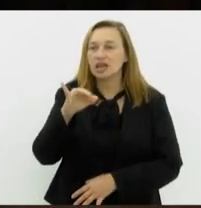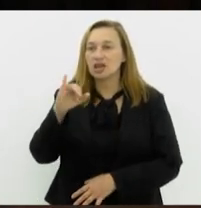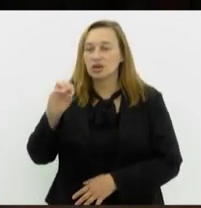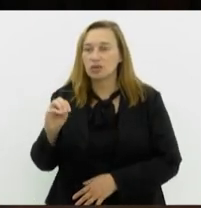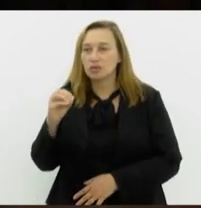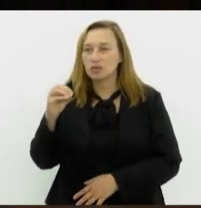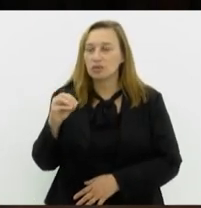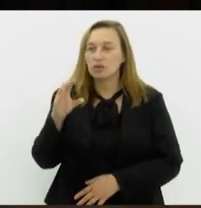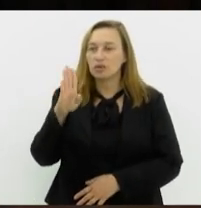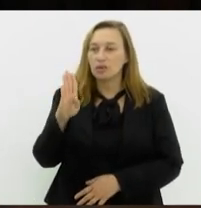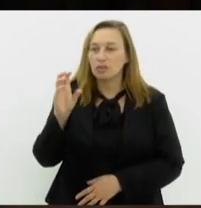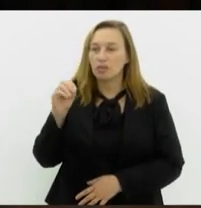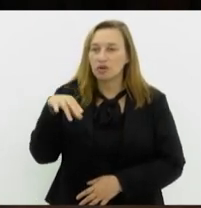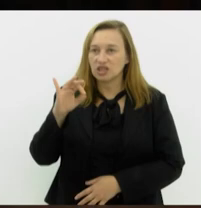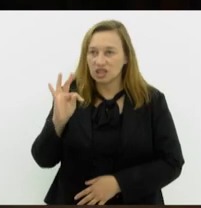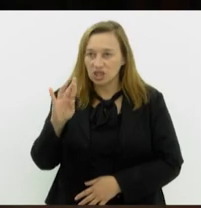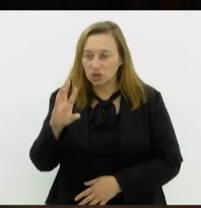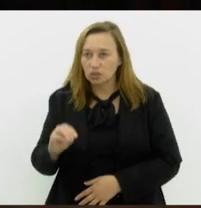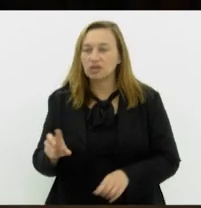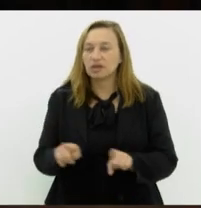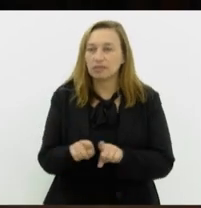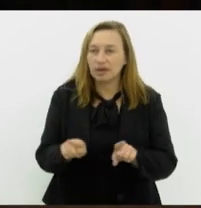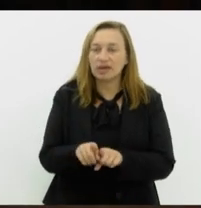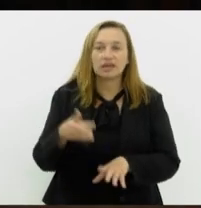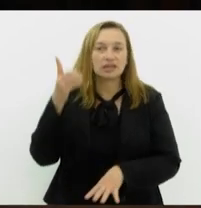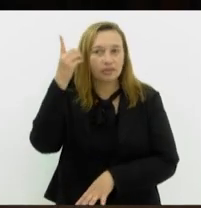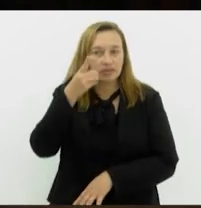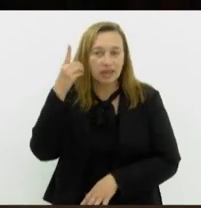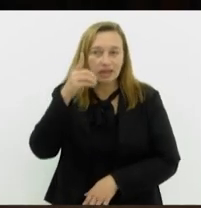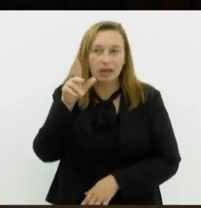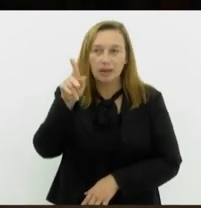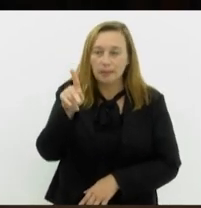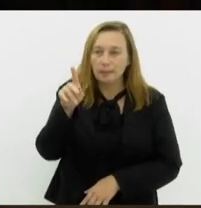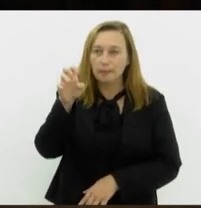deputado Pedro Ricardo. Quero também aqui